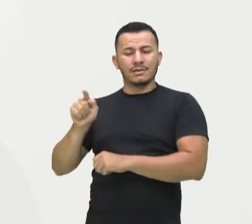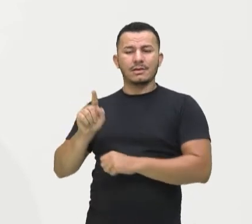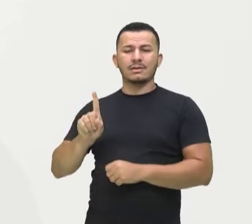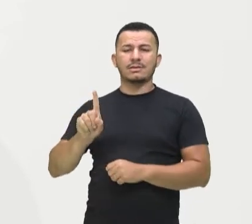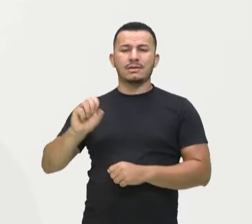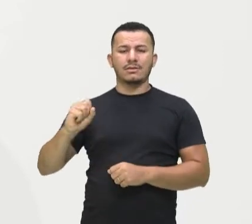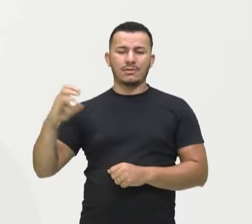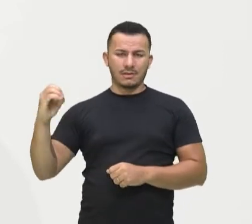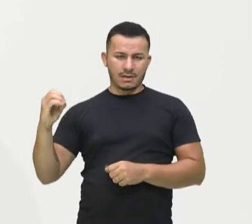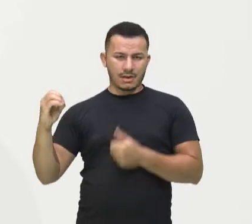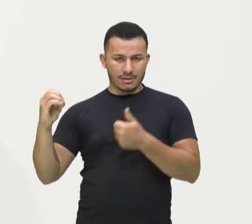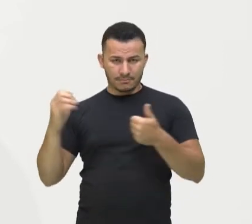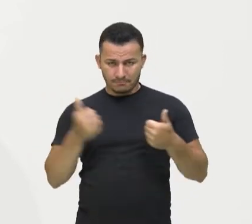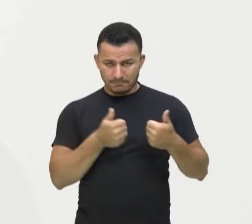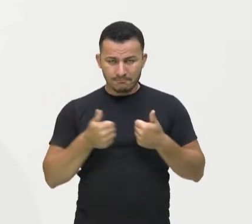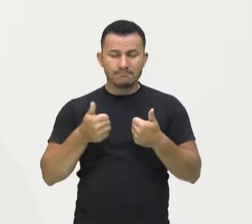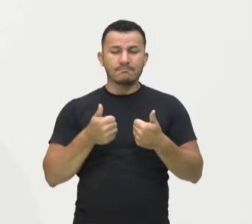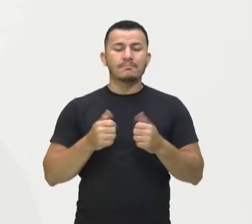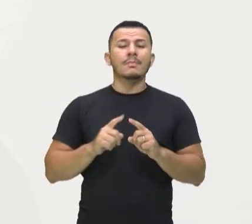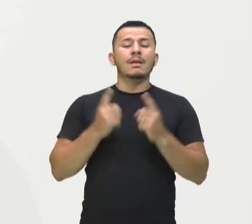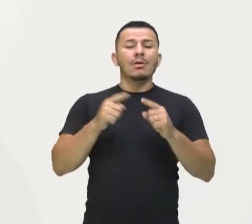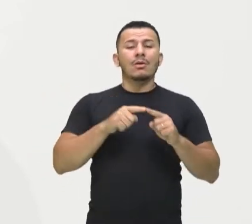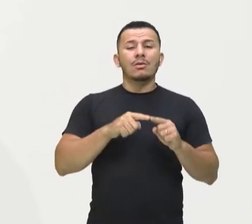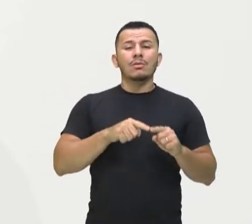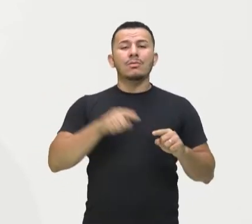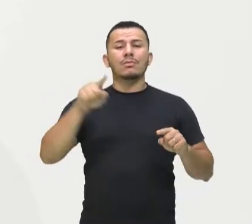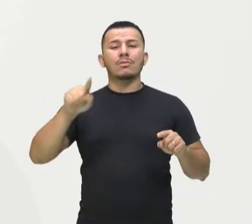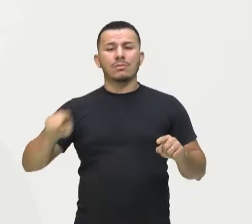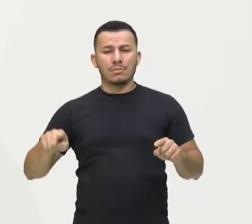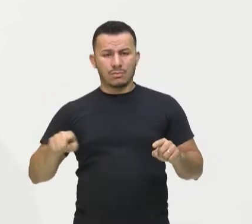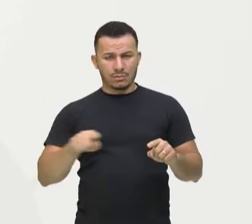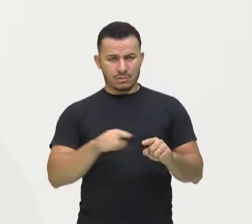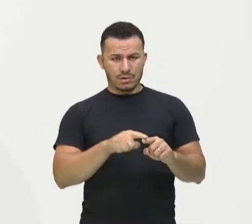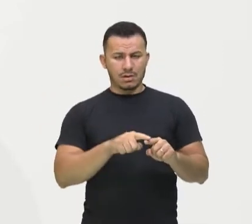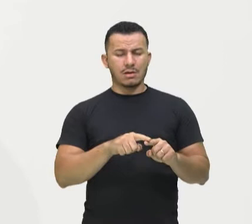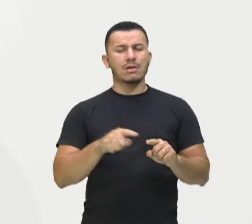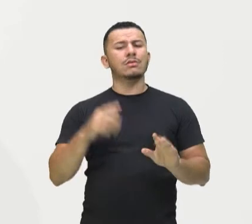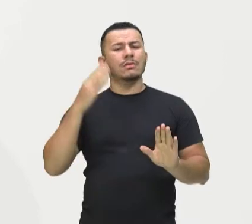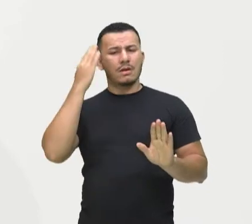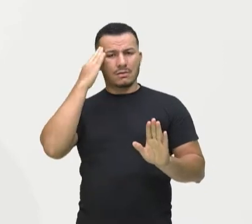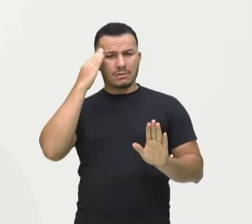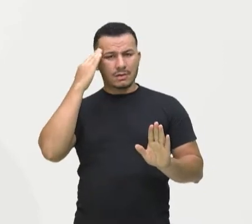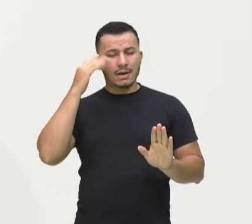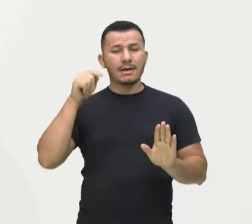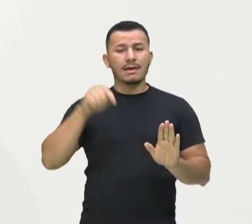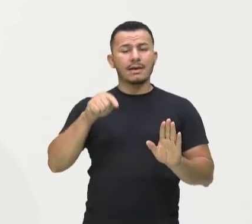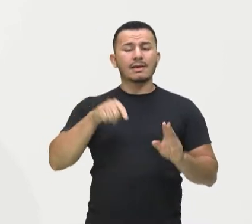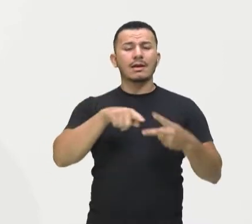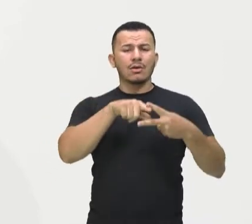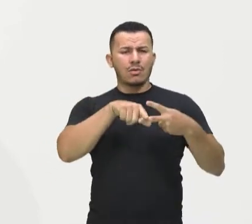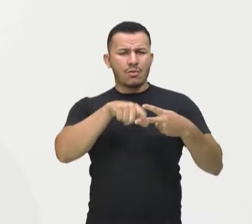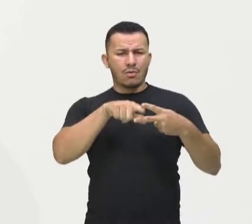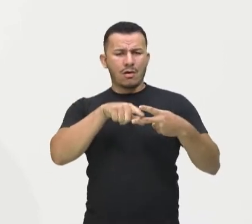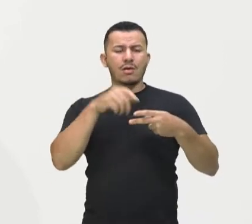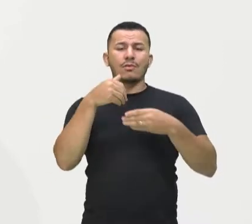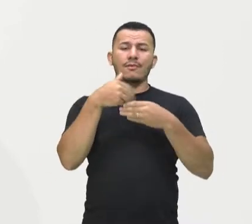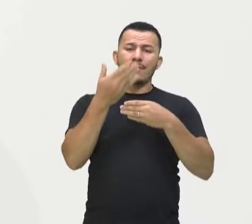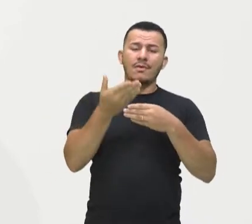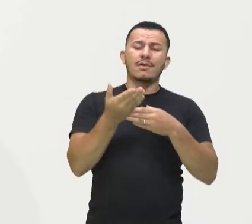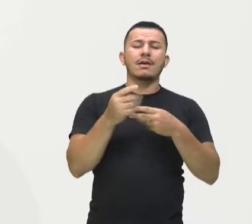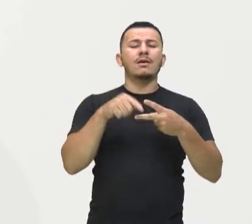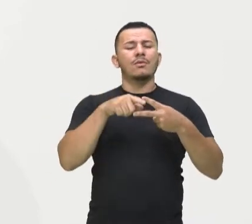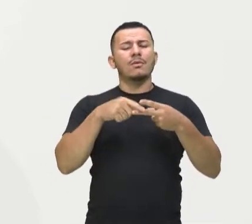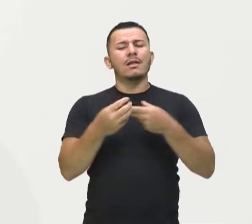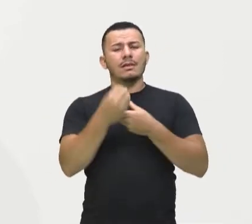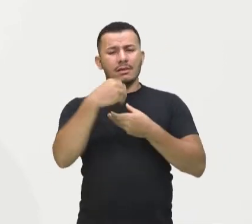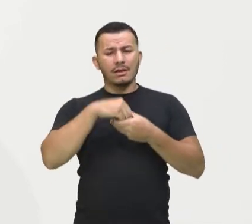a 180. Tá legal? Como nós estamos falando do triângulo, então, sabendo então que o ângulo interno mais o ângulo externo é 180, a gente vai